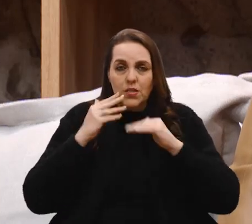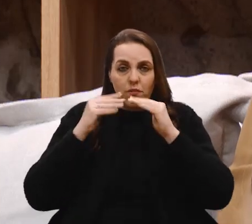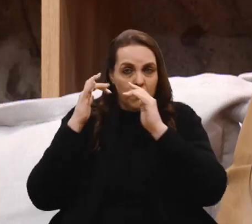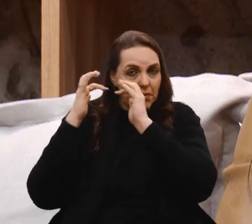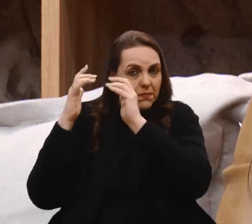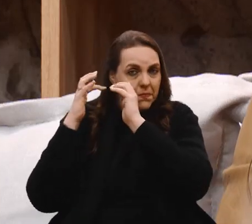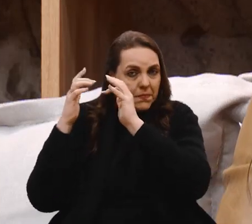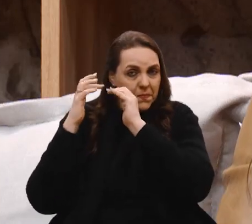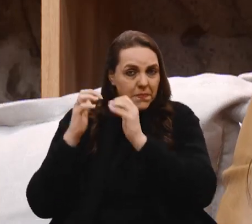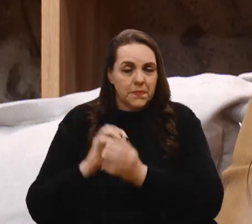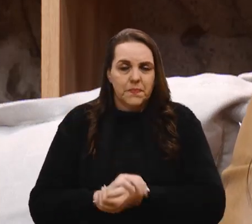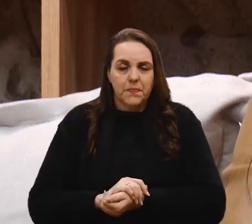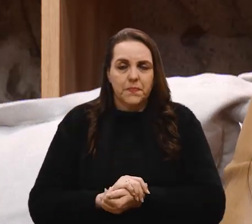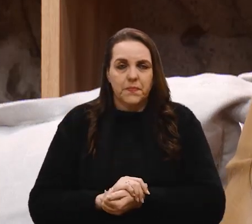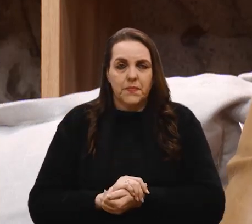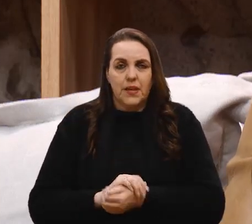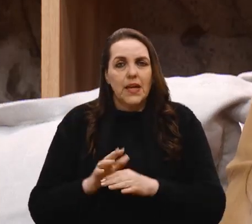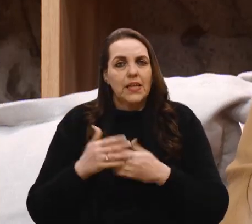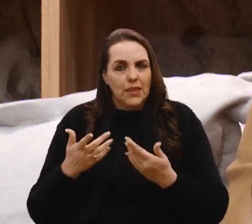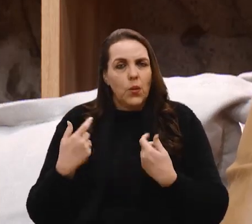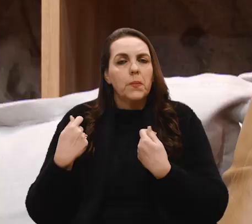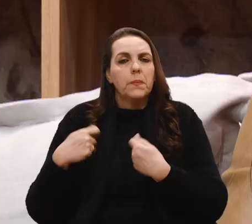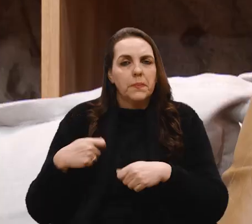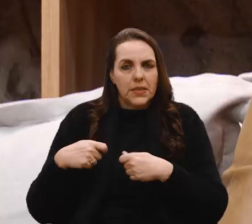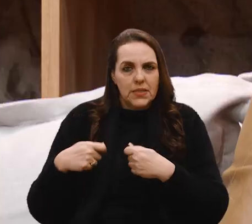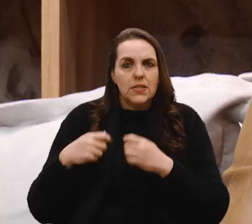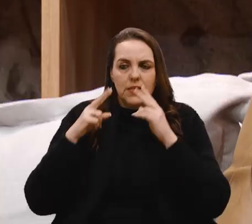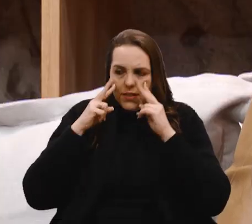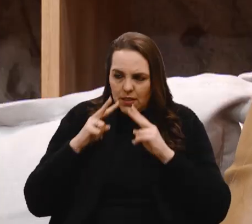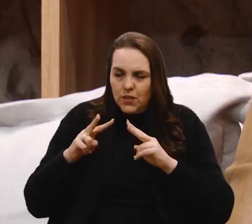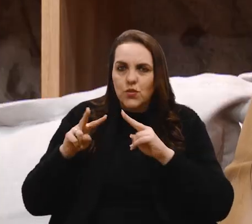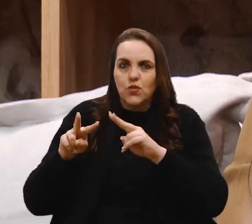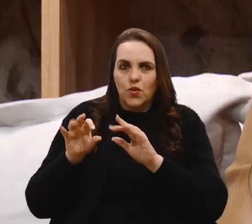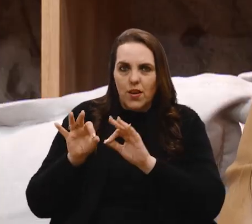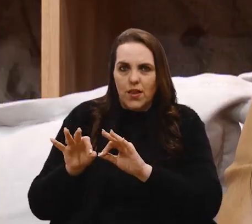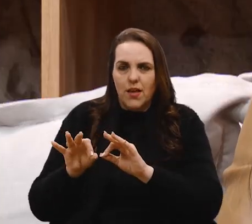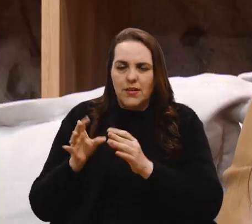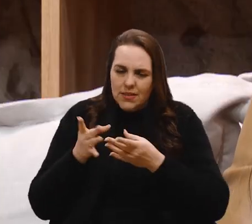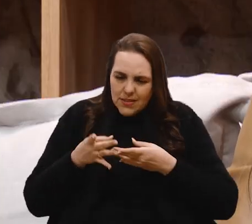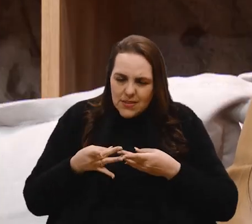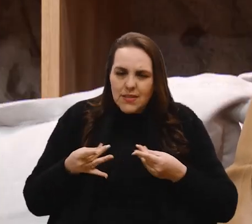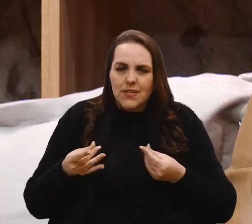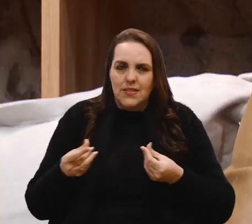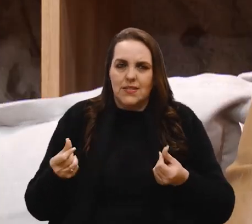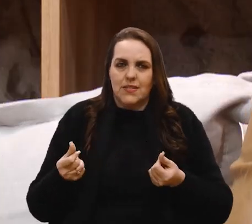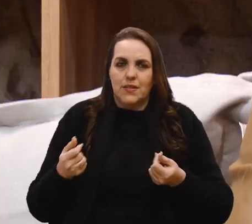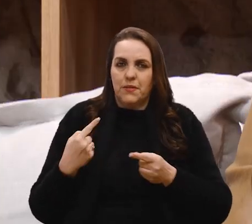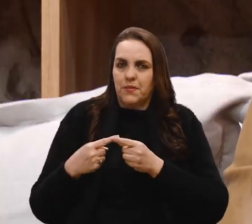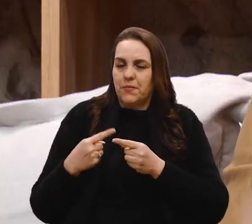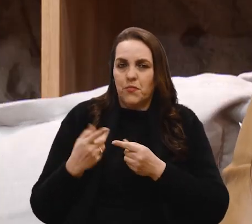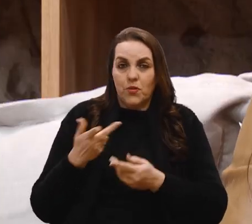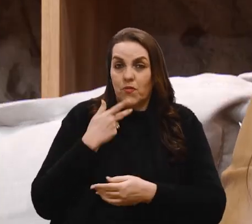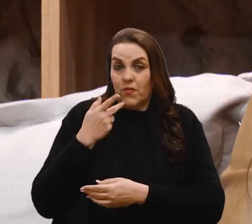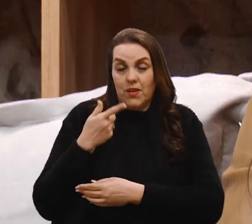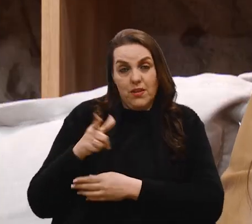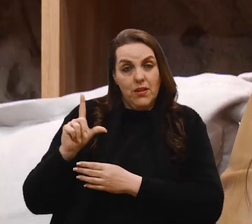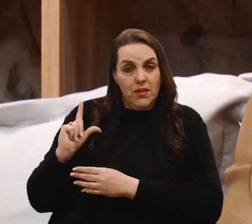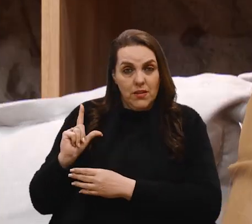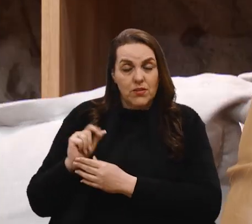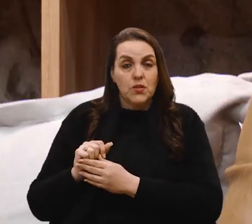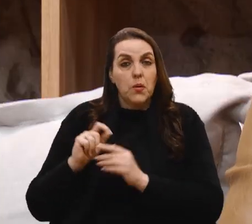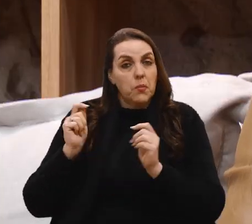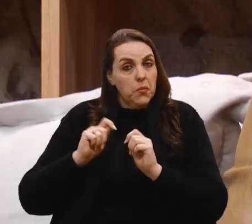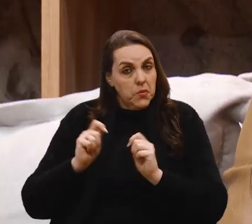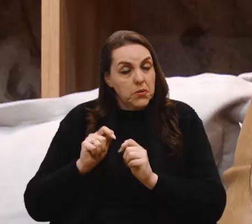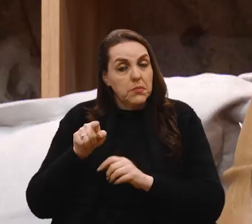neurológico. Então, precisa ter esse olhar, né, essa sensibilidade, porque é como eu te falei, né, ele pode ter